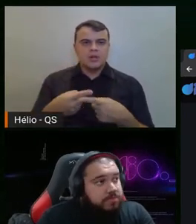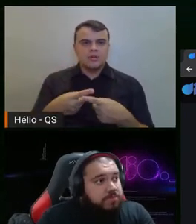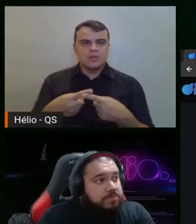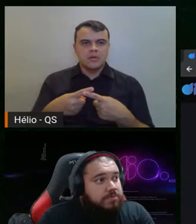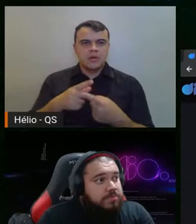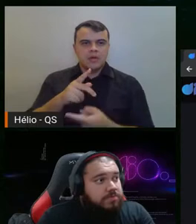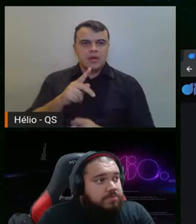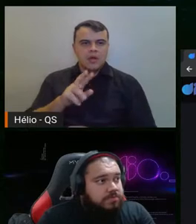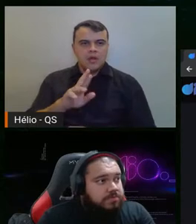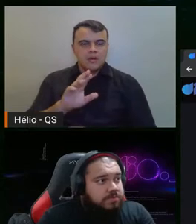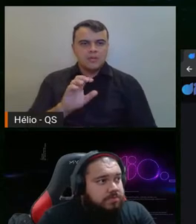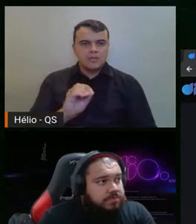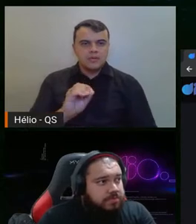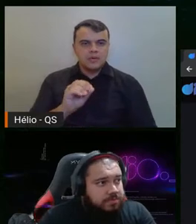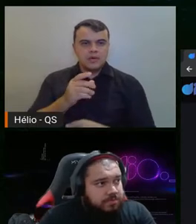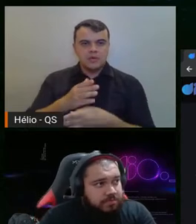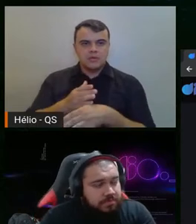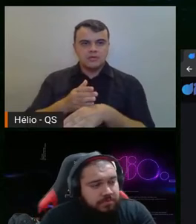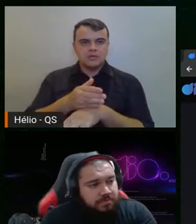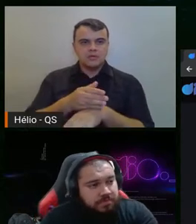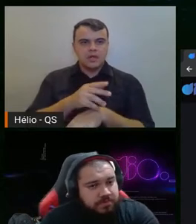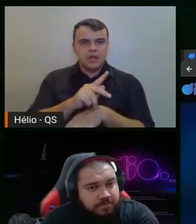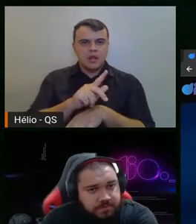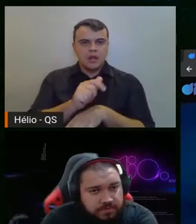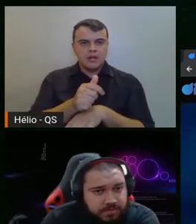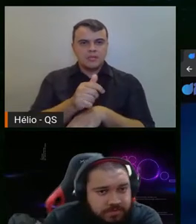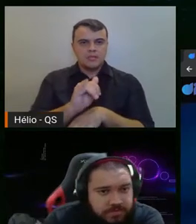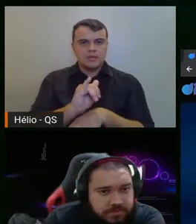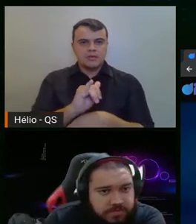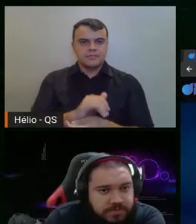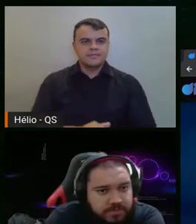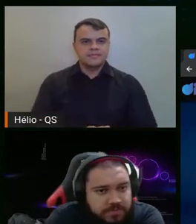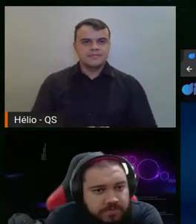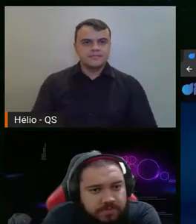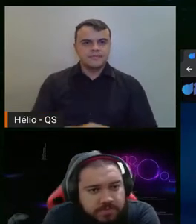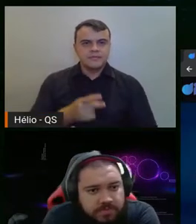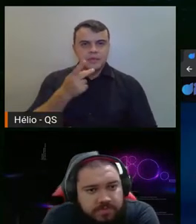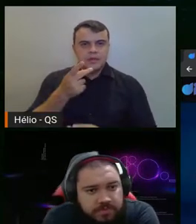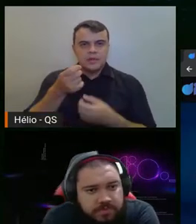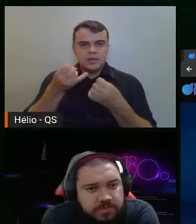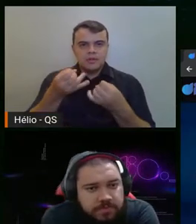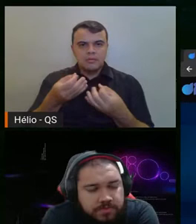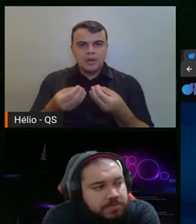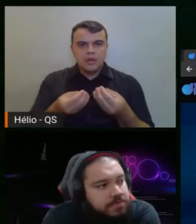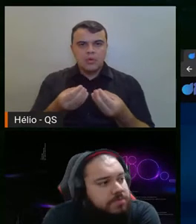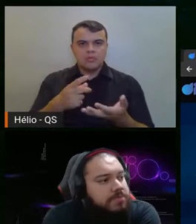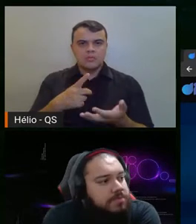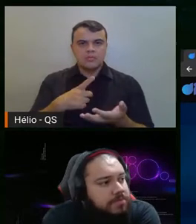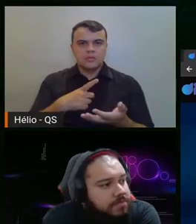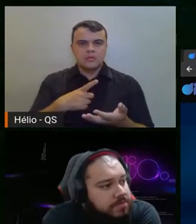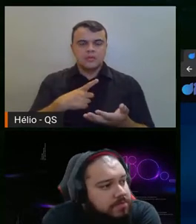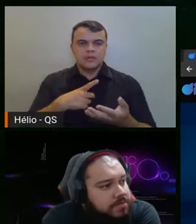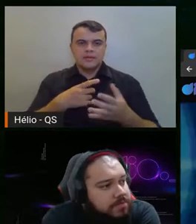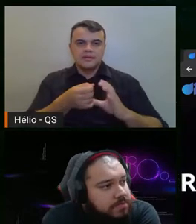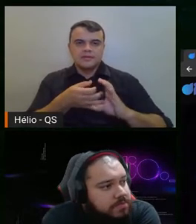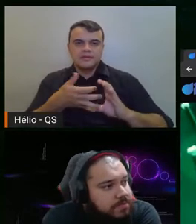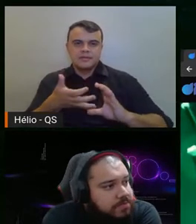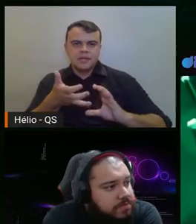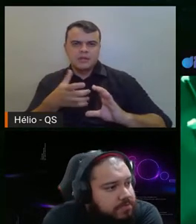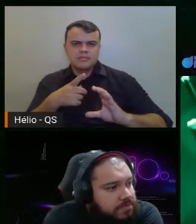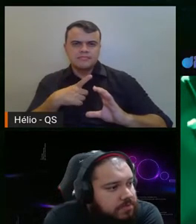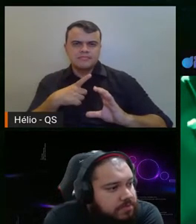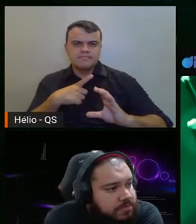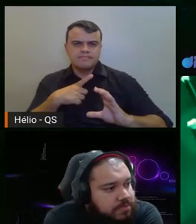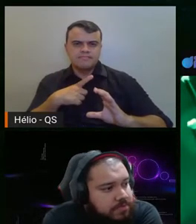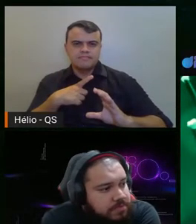galera eu vou acessar aqui o playerzão tá na área para a gente poder falar um pouquinho sobre os elementos né O que a gente tem aí